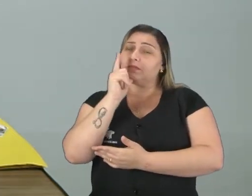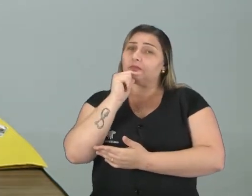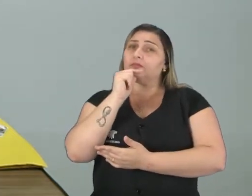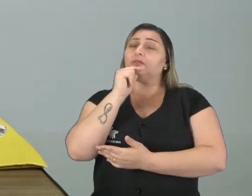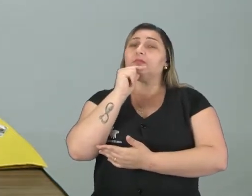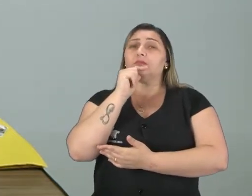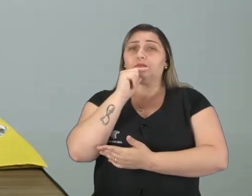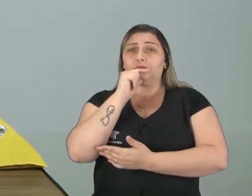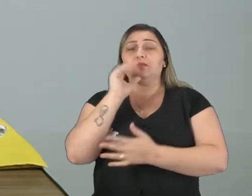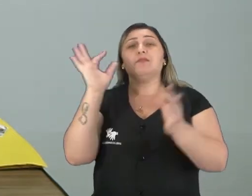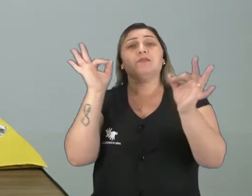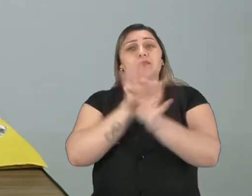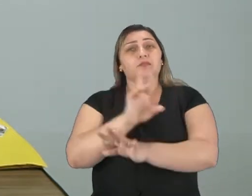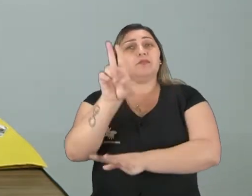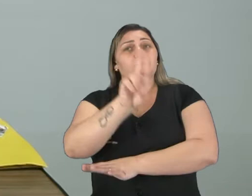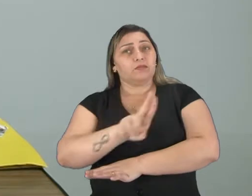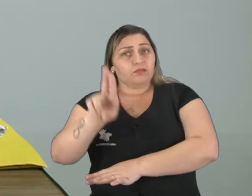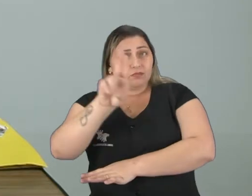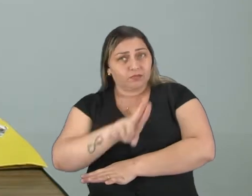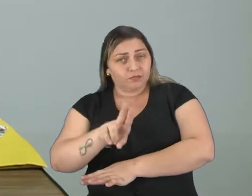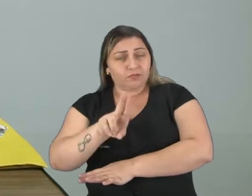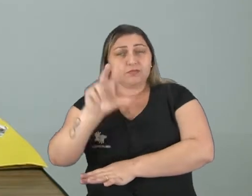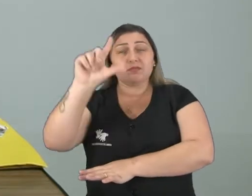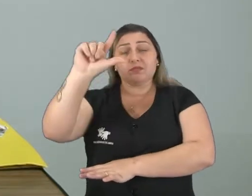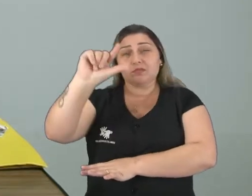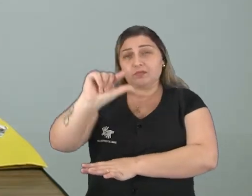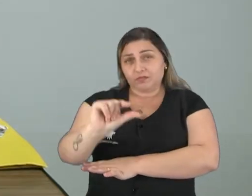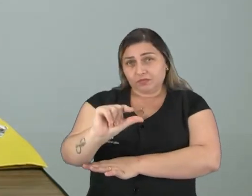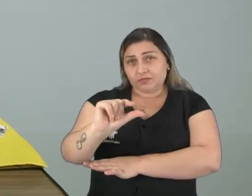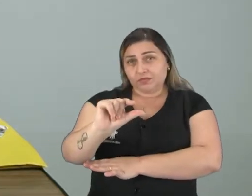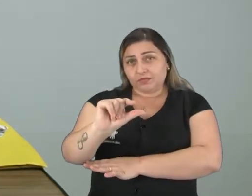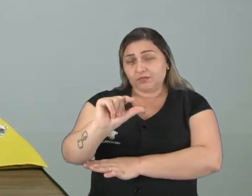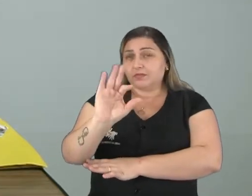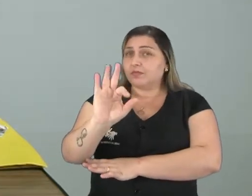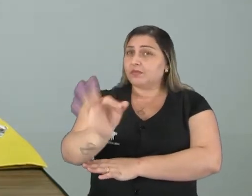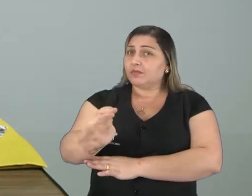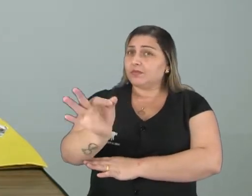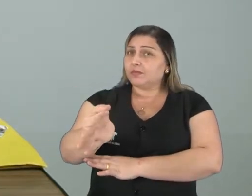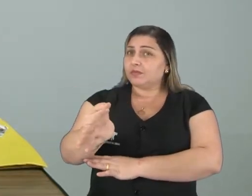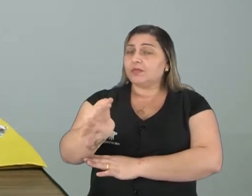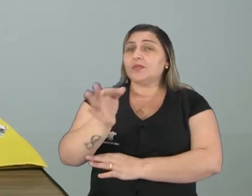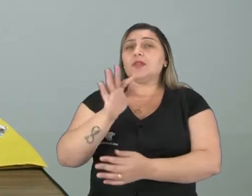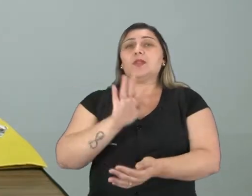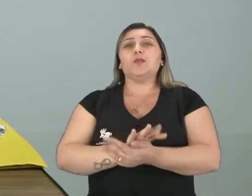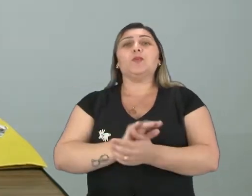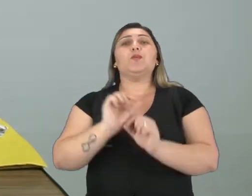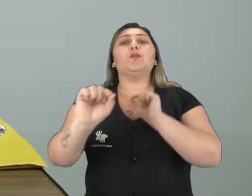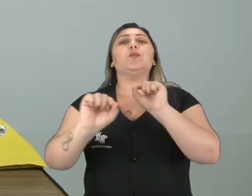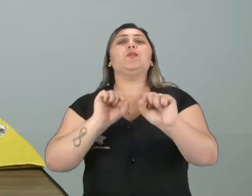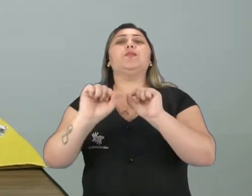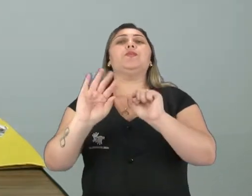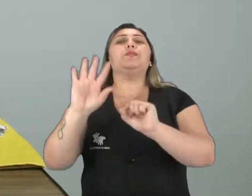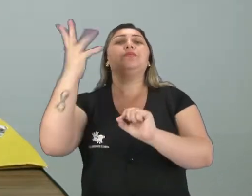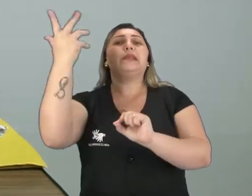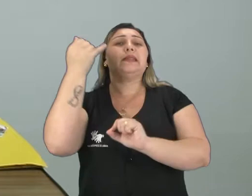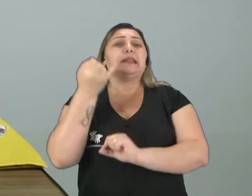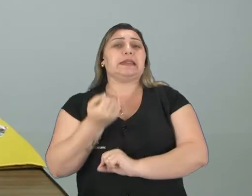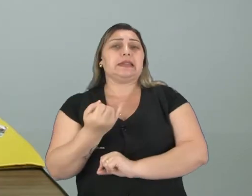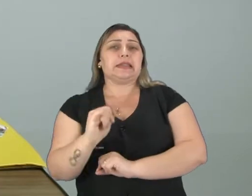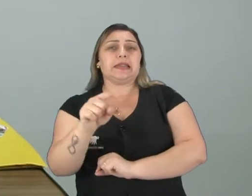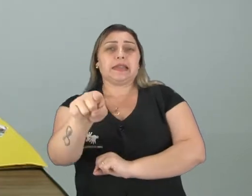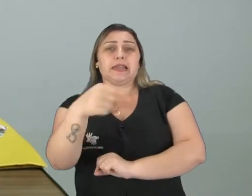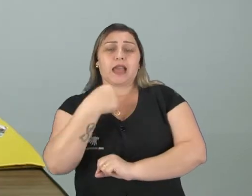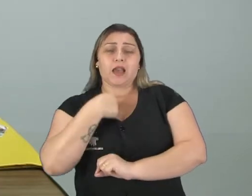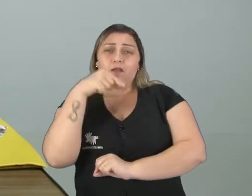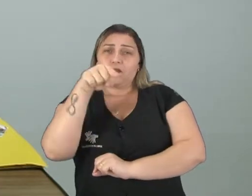que temos para o nosso consumo. É muito pequena, certo? Então, o que vai ocasionar se eu e